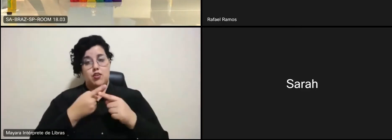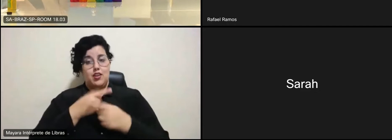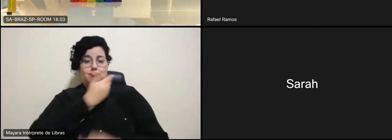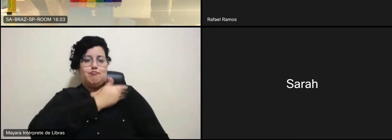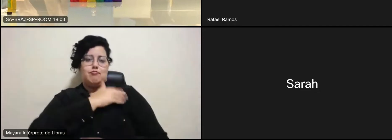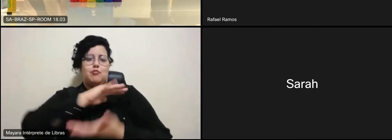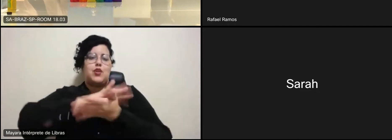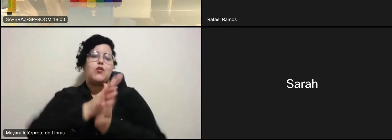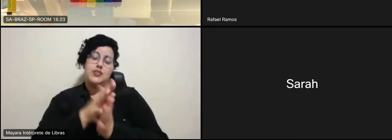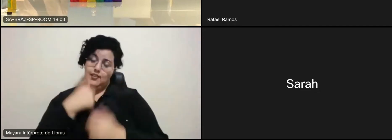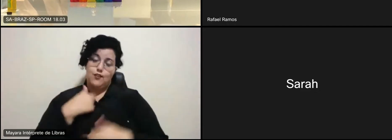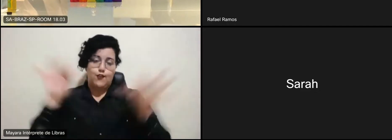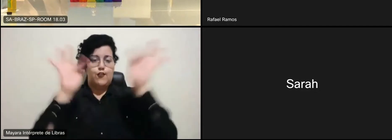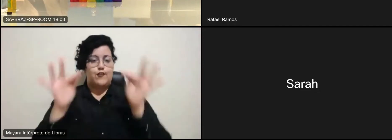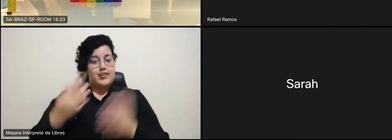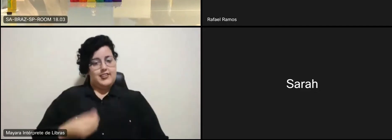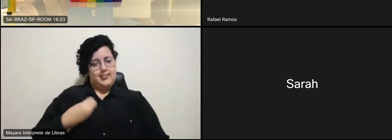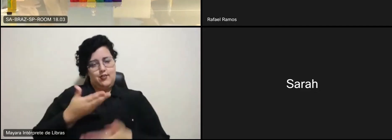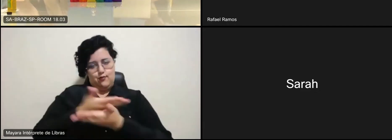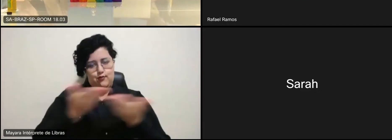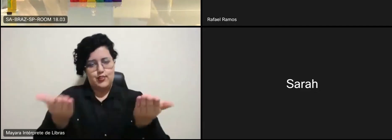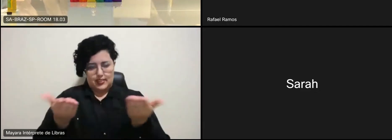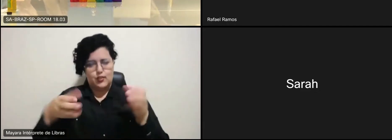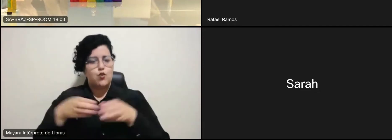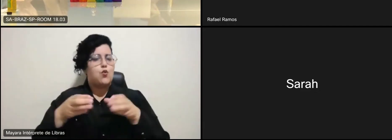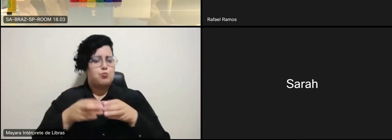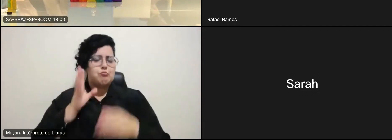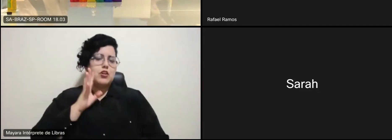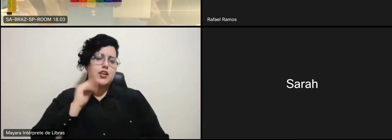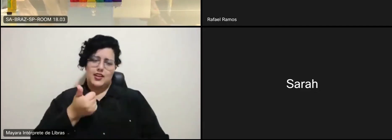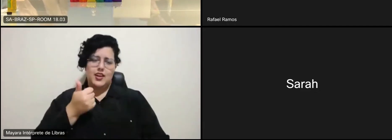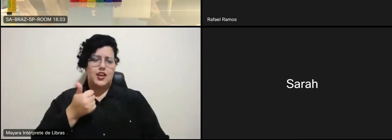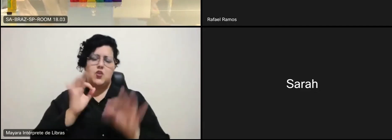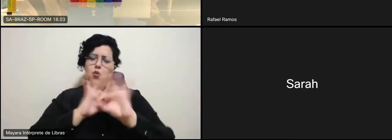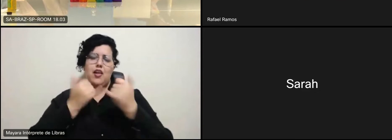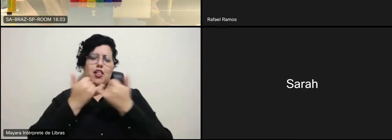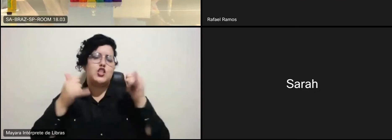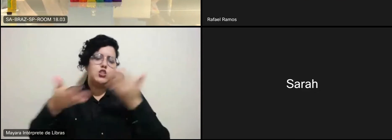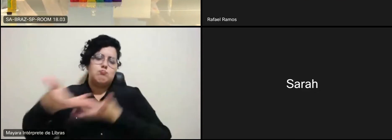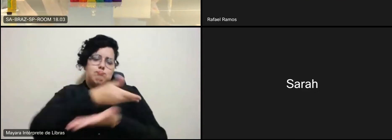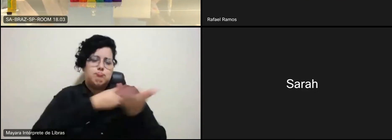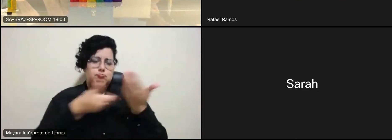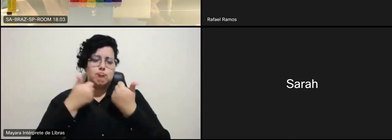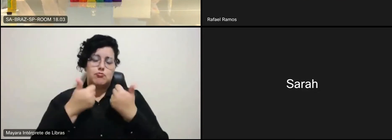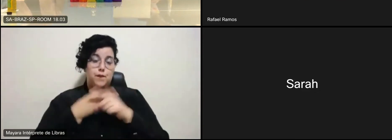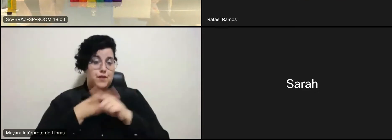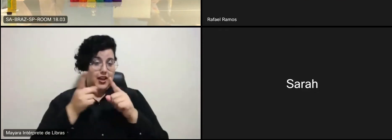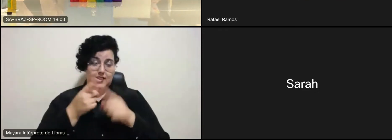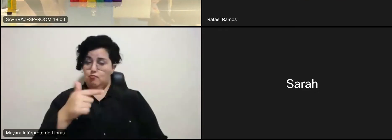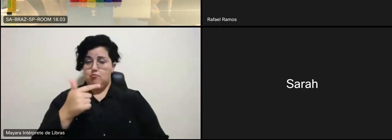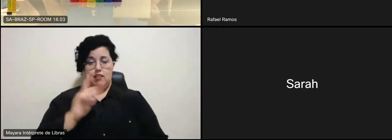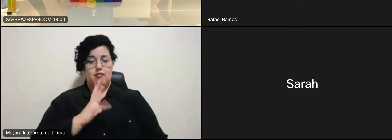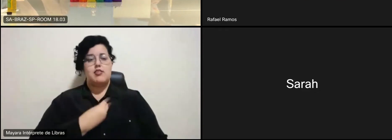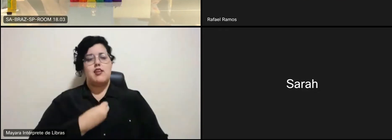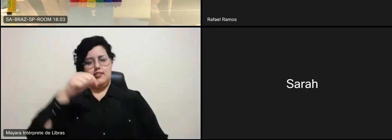muito feliz de estar aqui com vocês. Acho que esse grupo aqui é incrível. A gente formou uma sinergia e tudo mais, mas nós não temos ainda uma pessoa trans, por